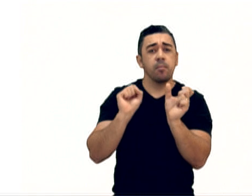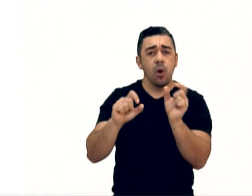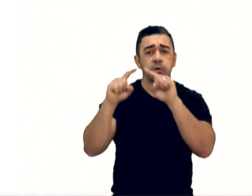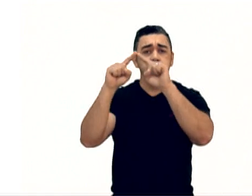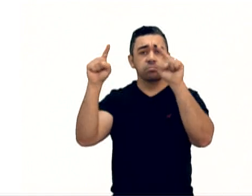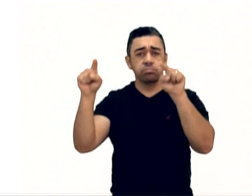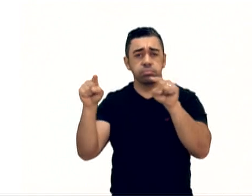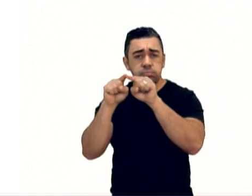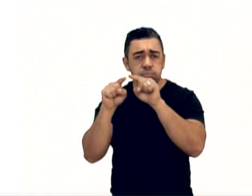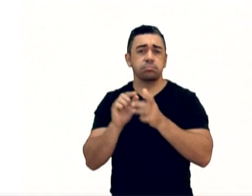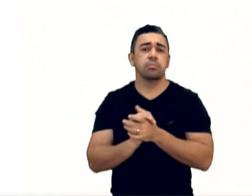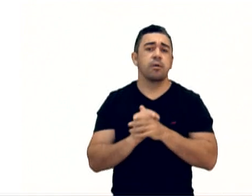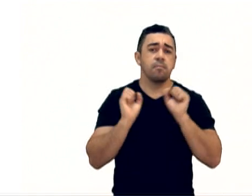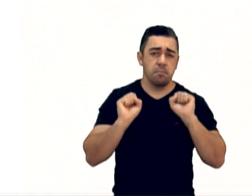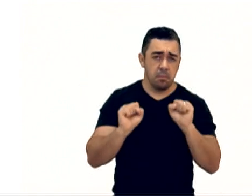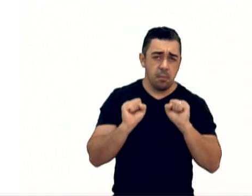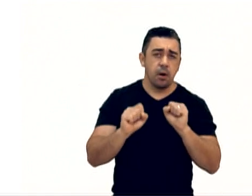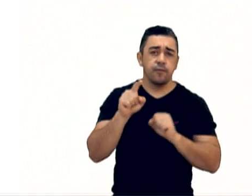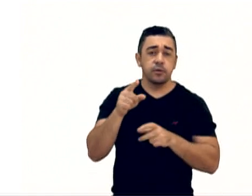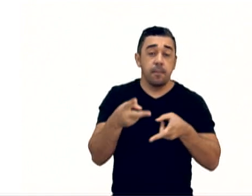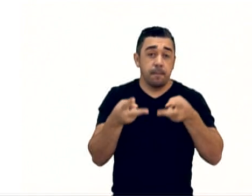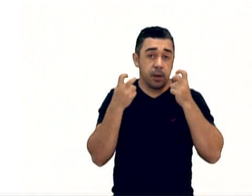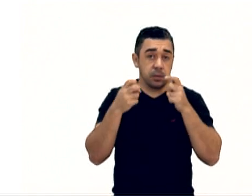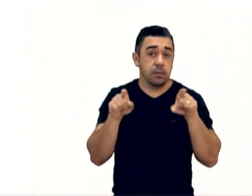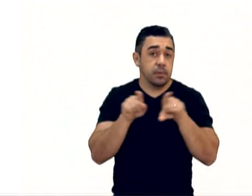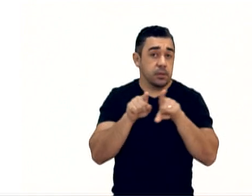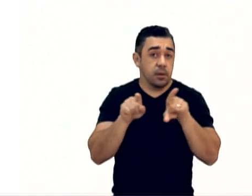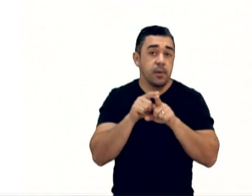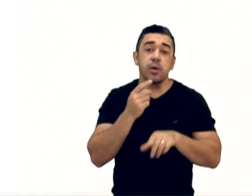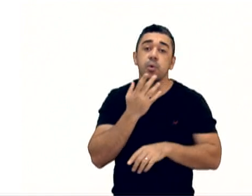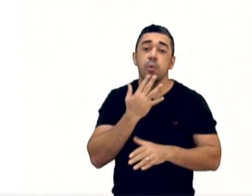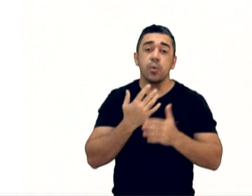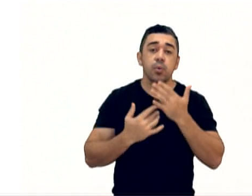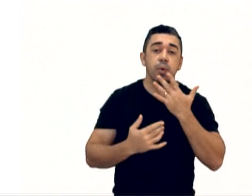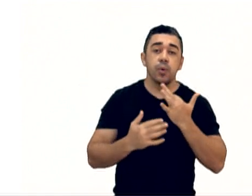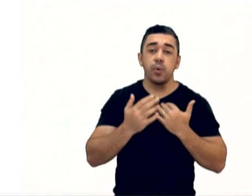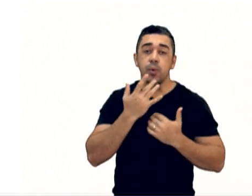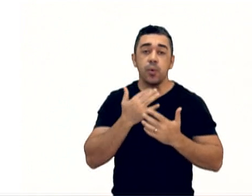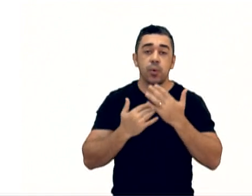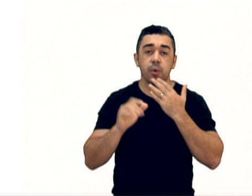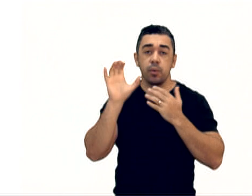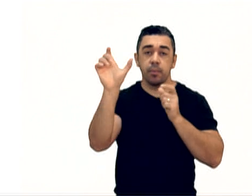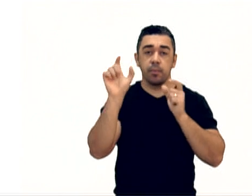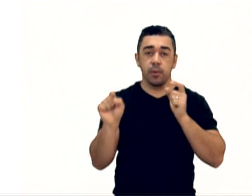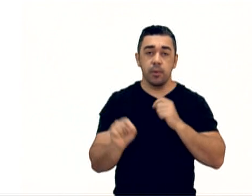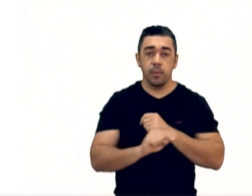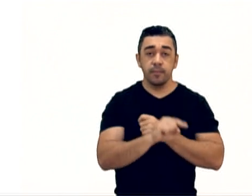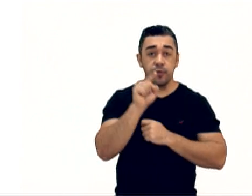aí, percebam também que eu coloquei cores diferentes para destacar. E